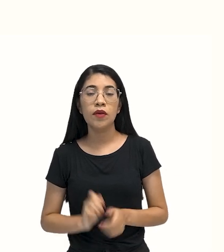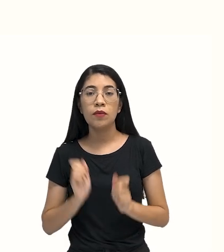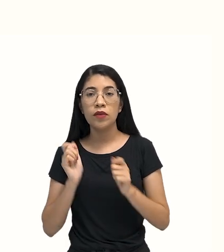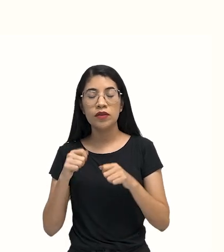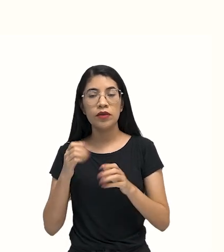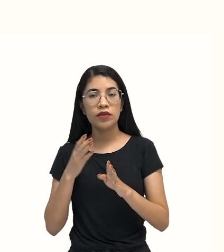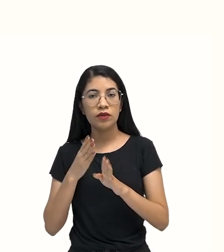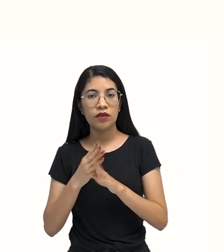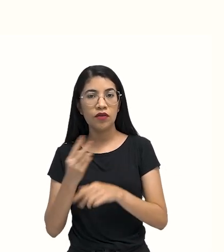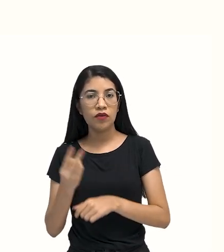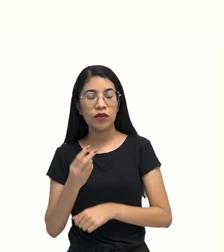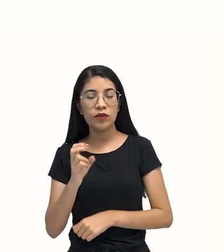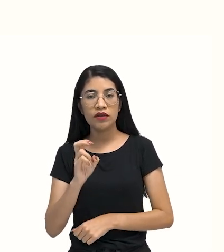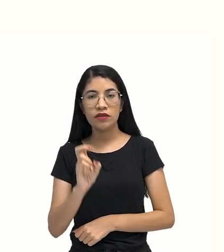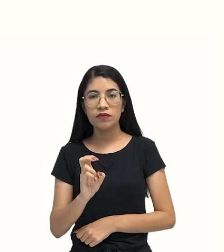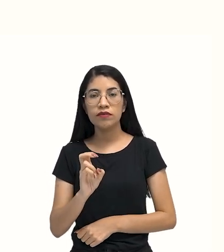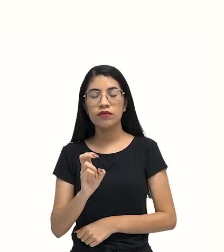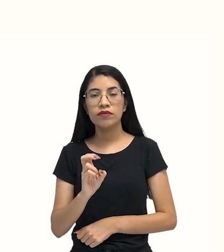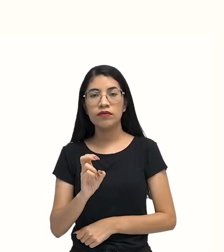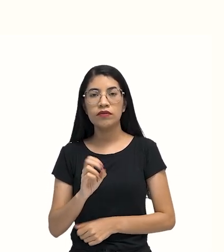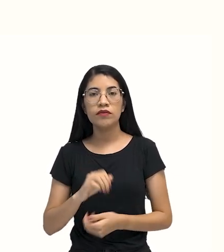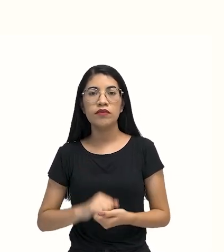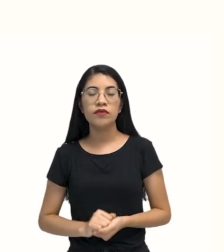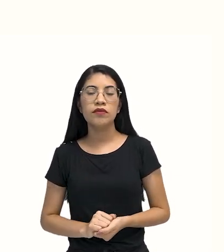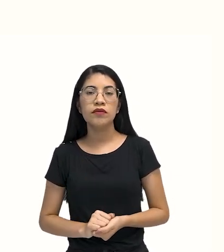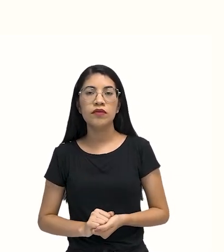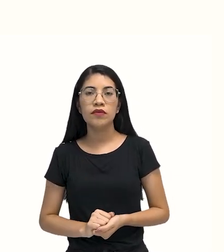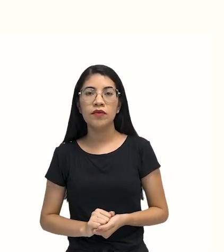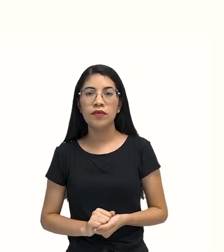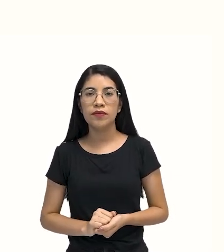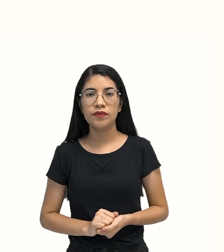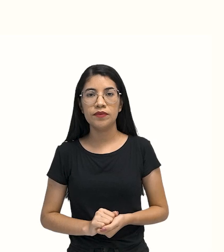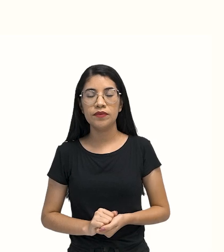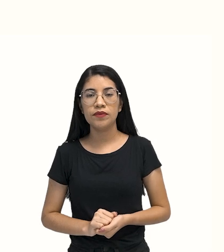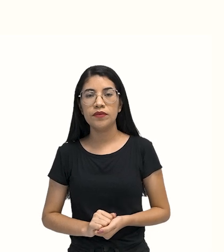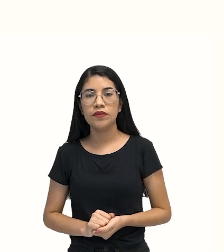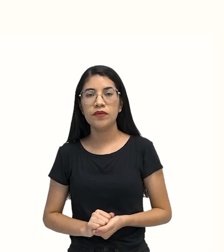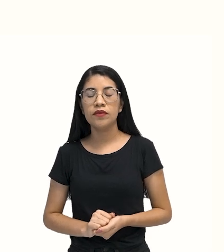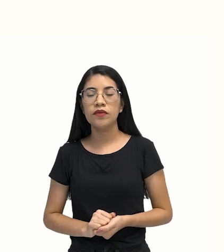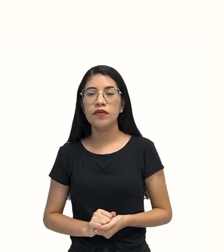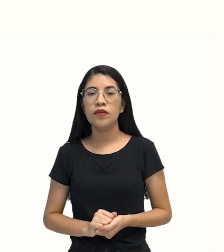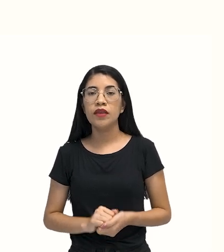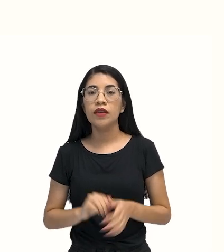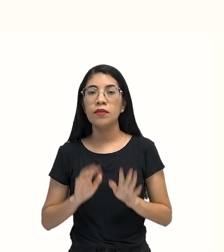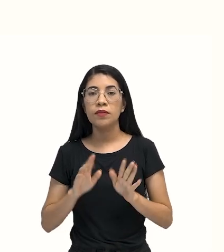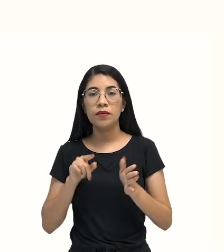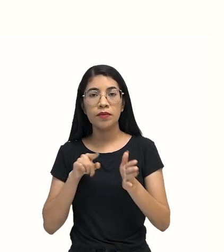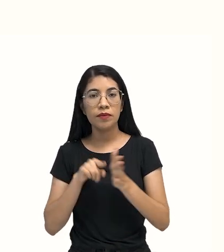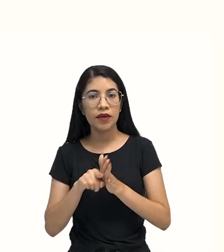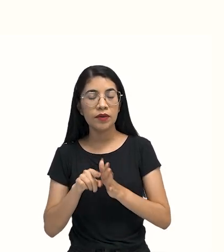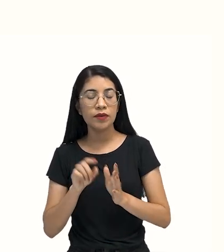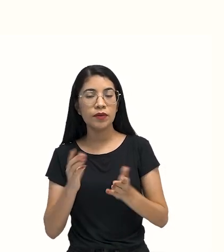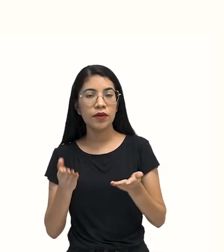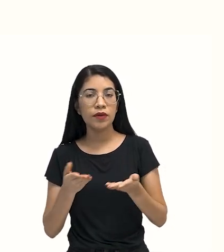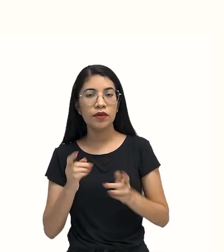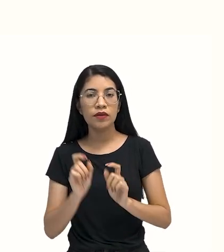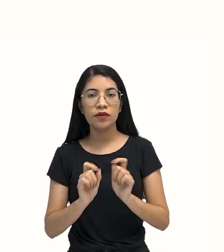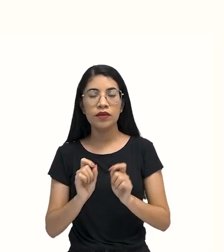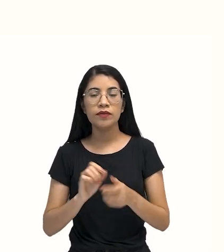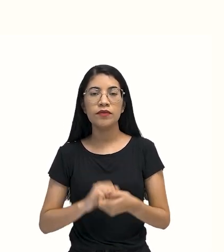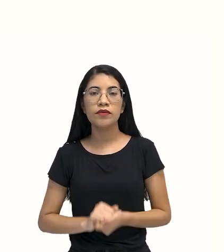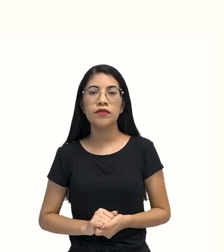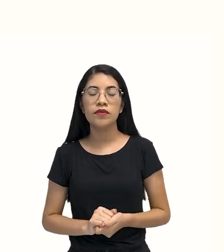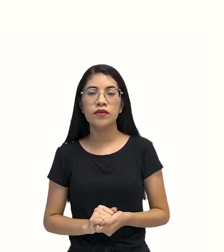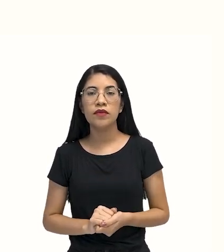5. Ou seja, evento sair o número 5. Pergunto a vocês, quem são